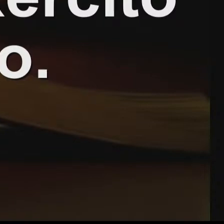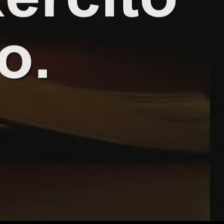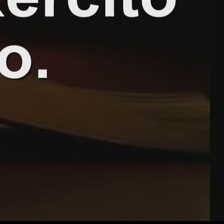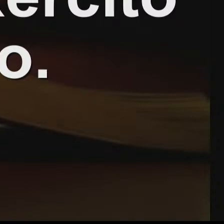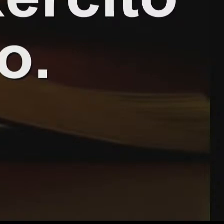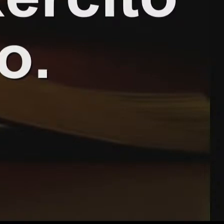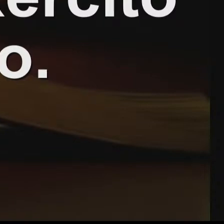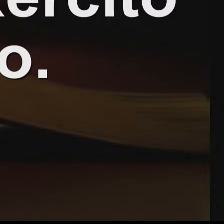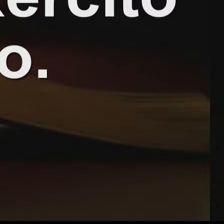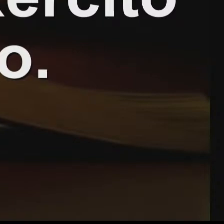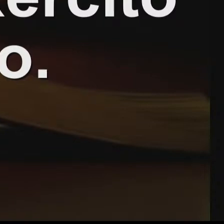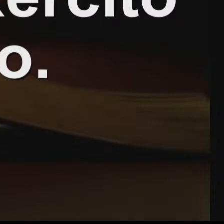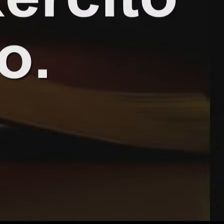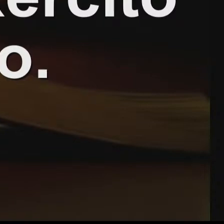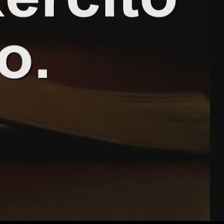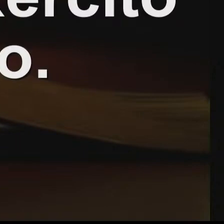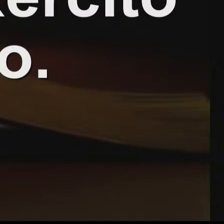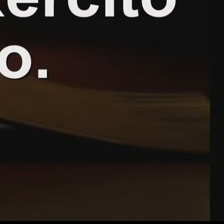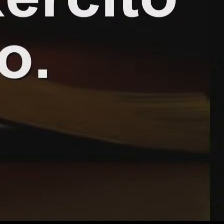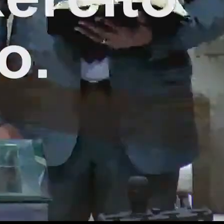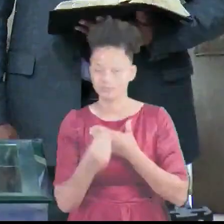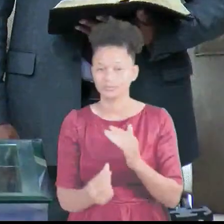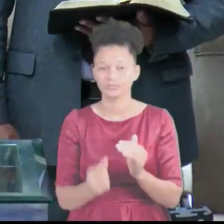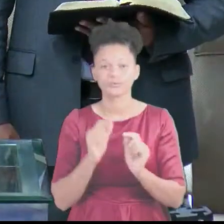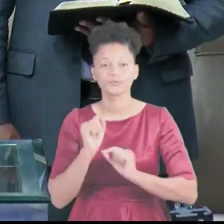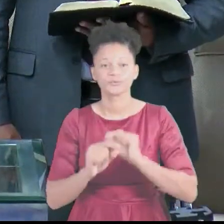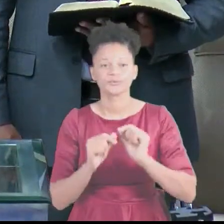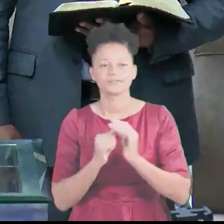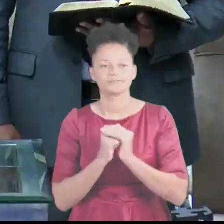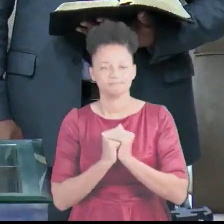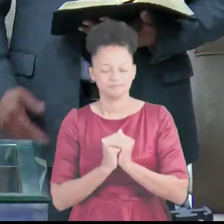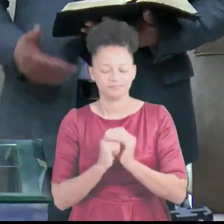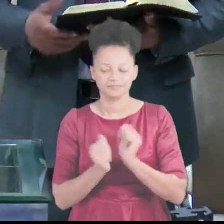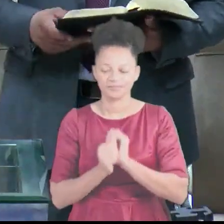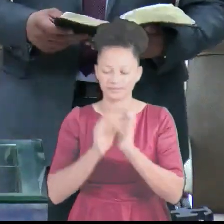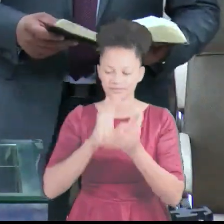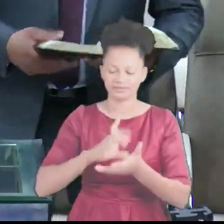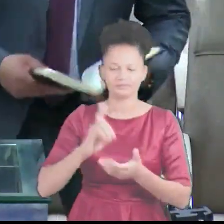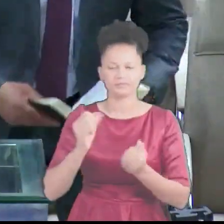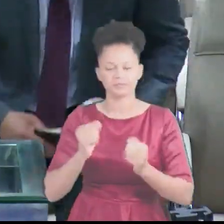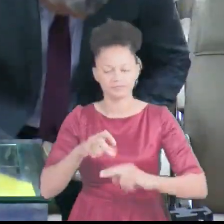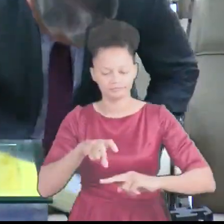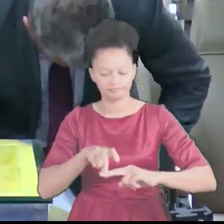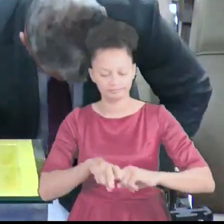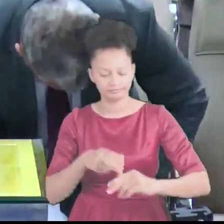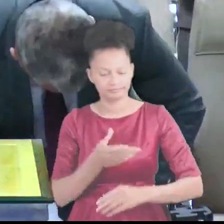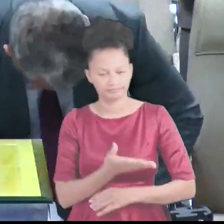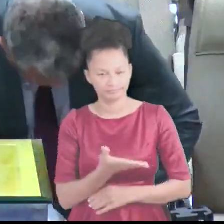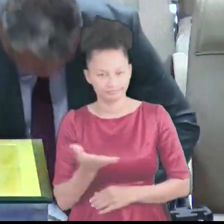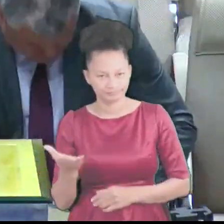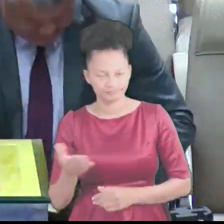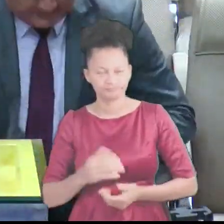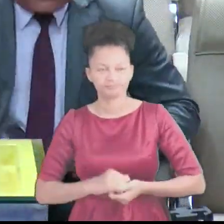em extremo. E todos dizem o que, irmãos? Tomai os vossos assentos.